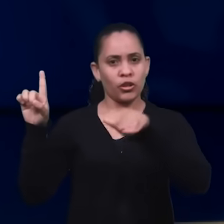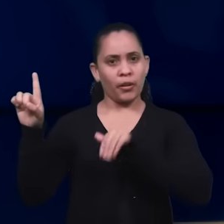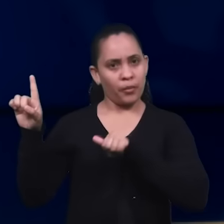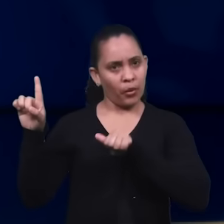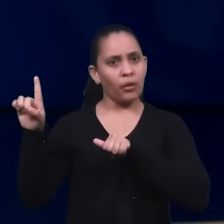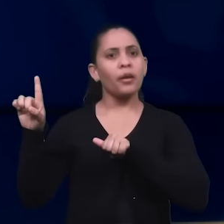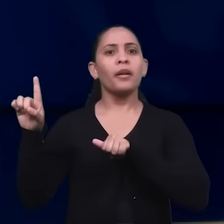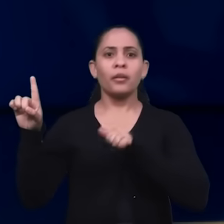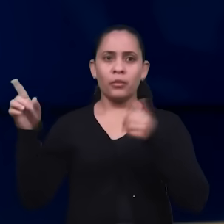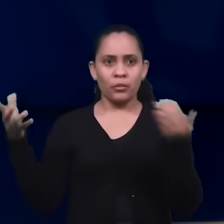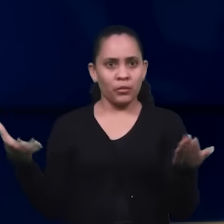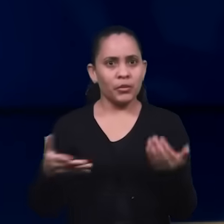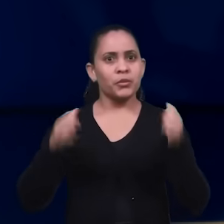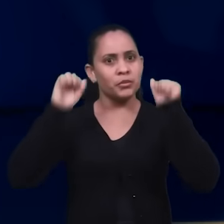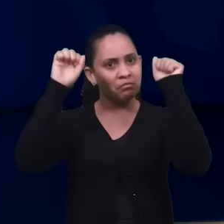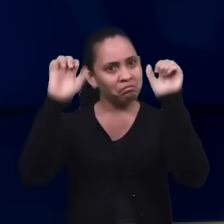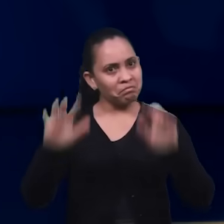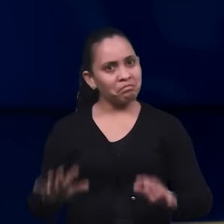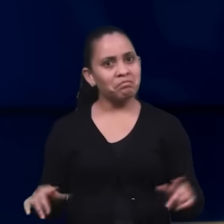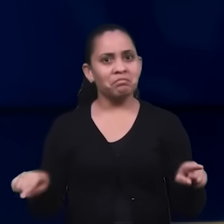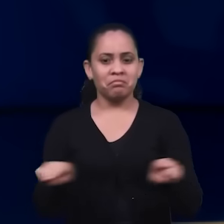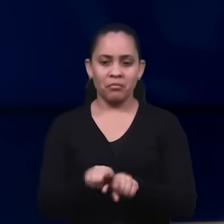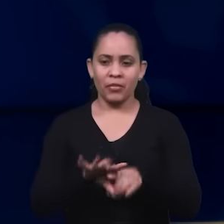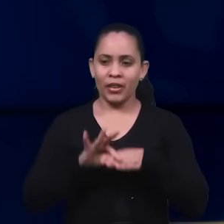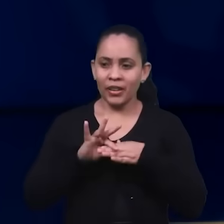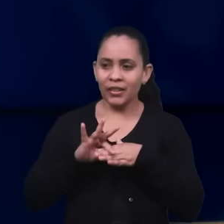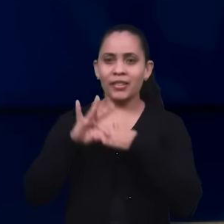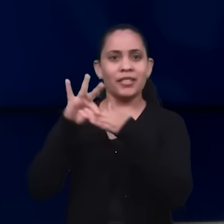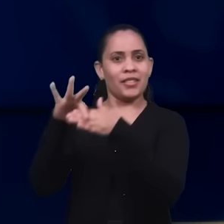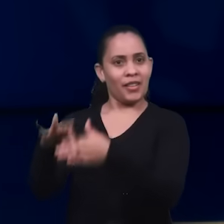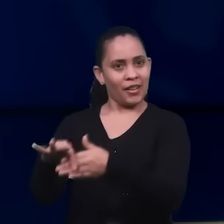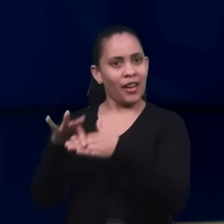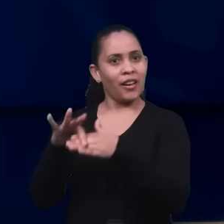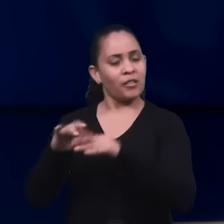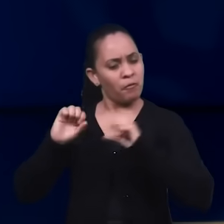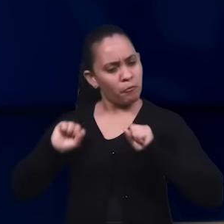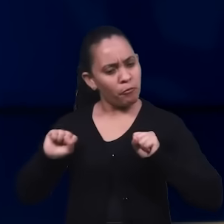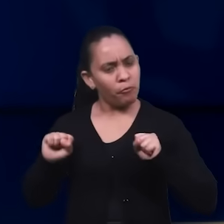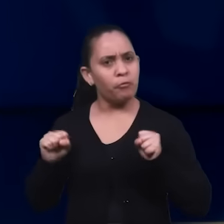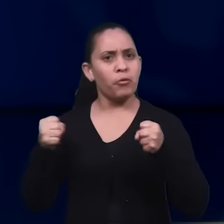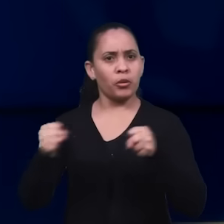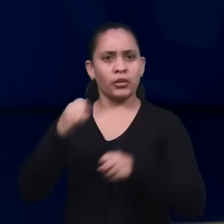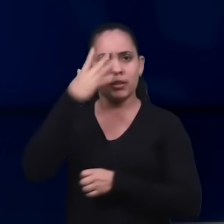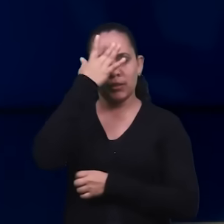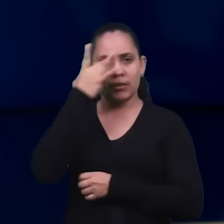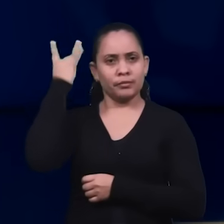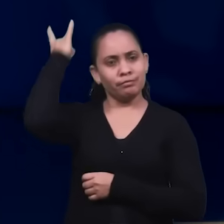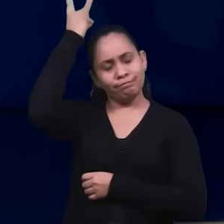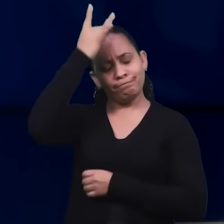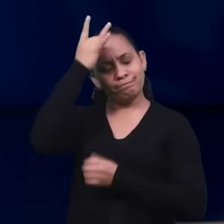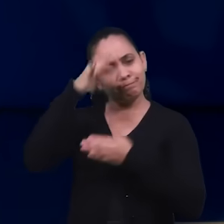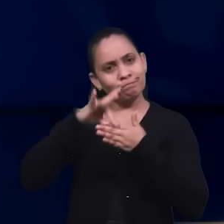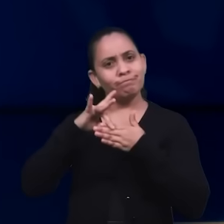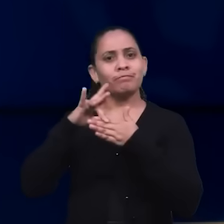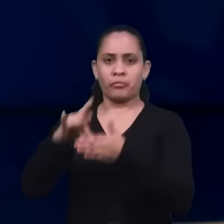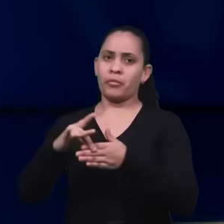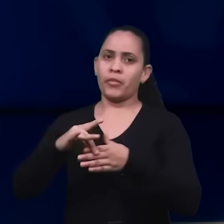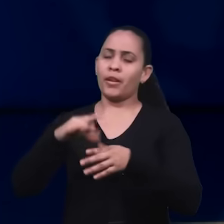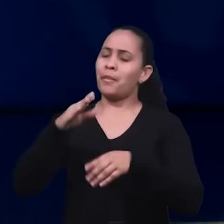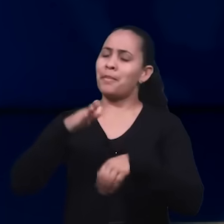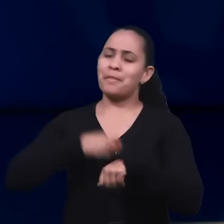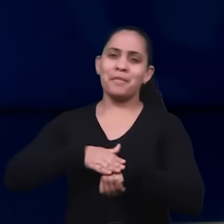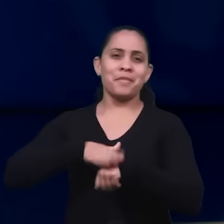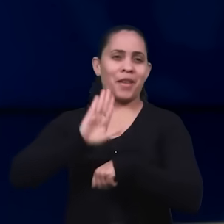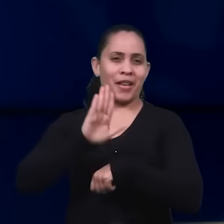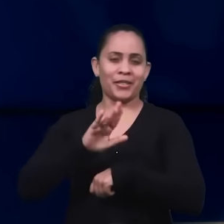é herdeiro de uma família que vai ser guiada e estabelecida e sustentada pelo Espírito Santo. Mas muito mais, você